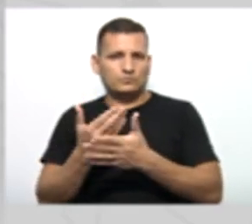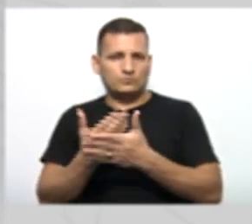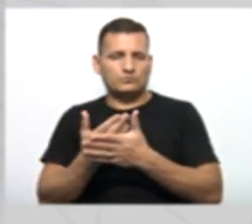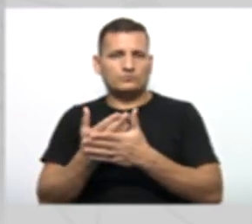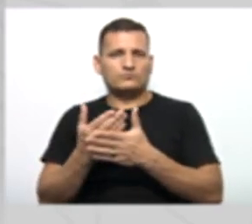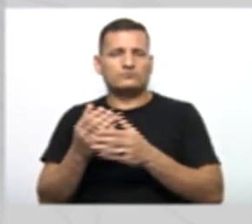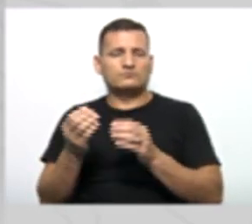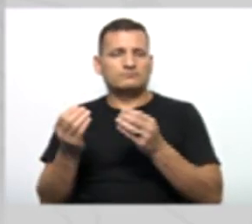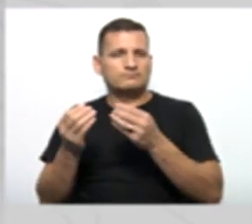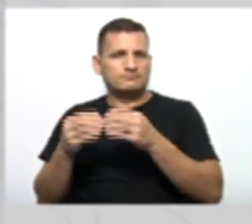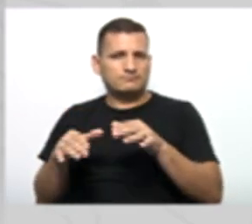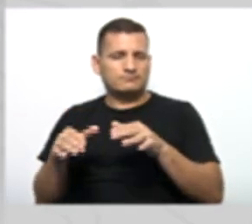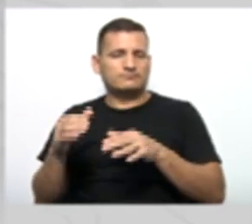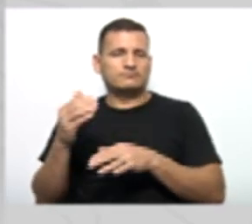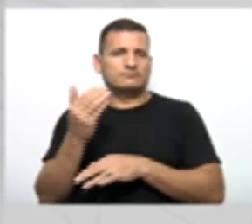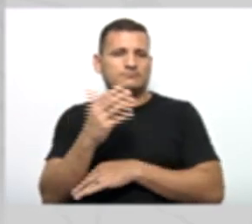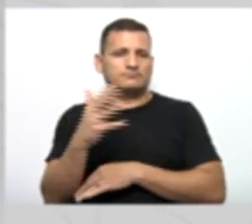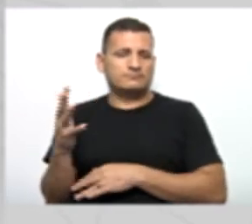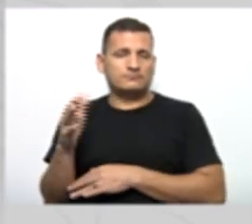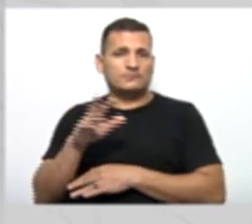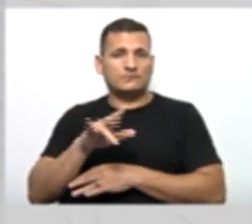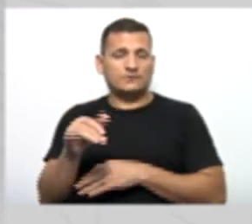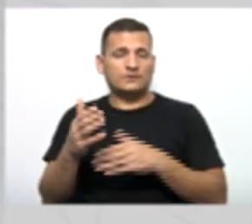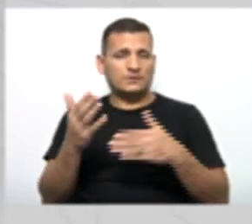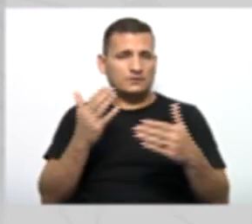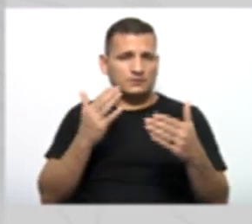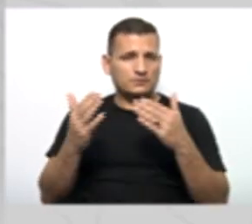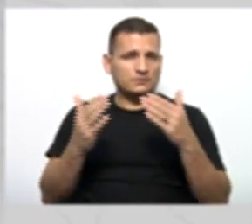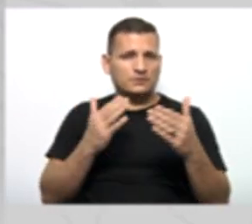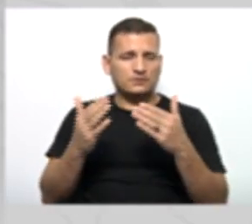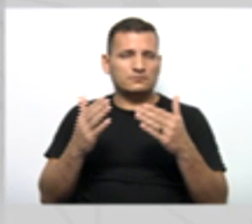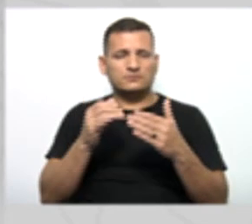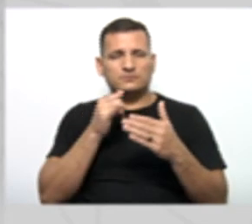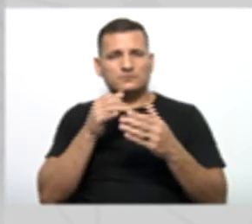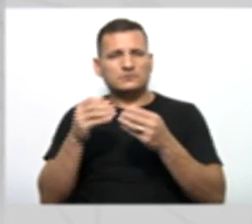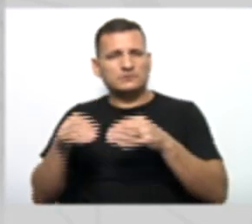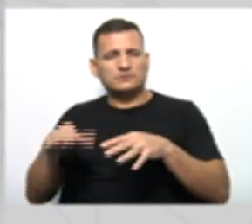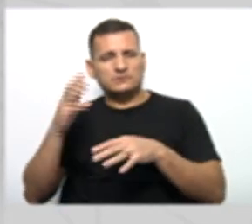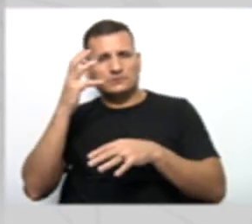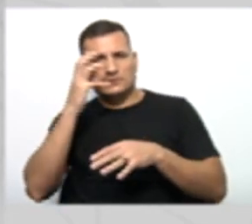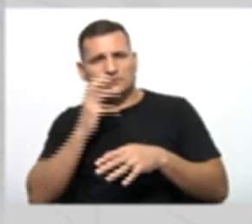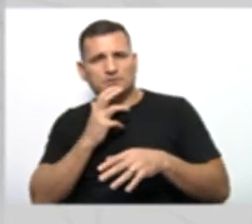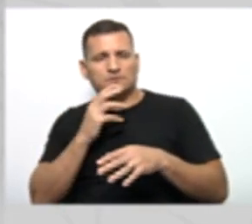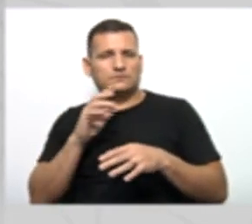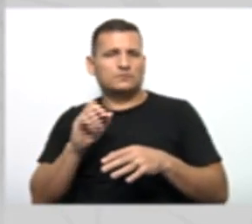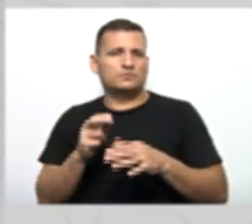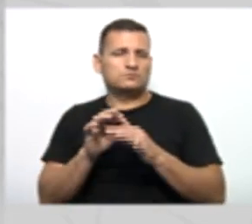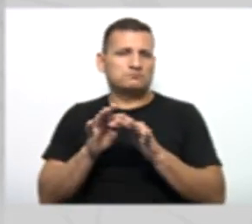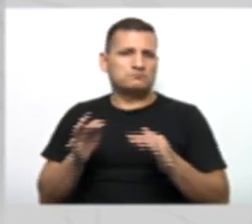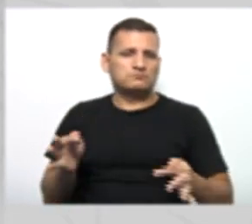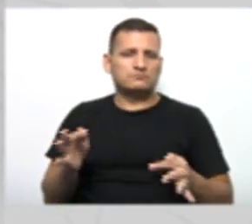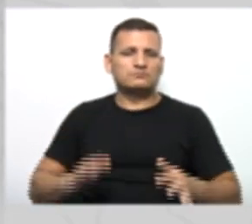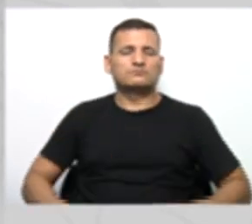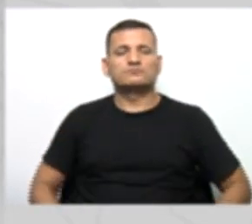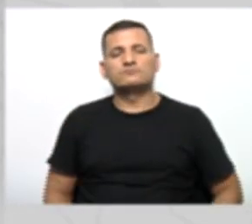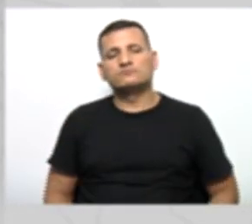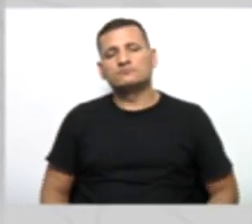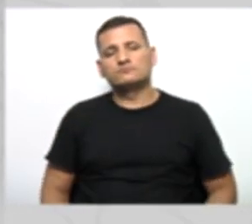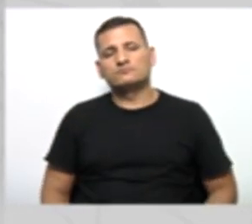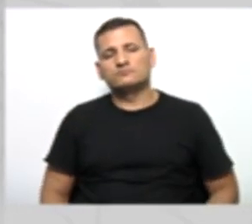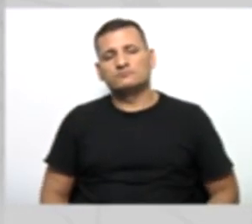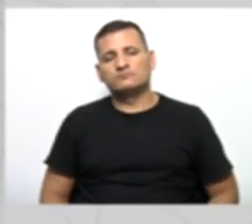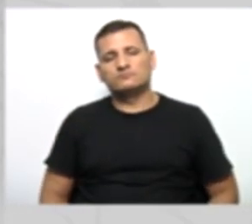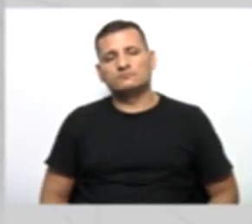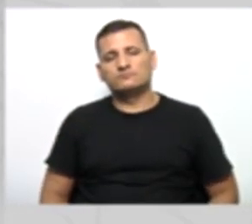Ambientais, e vai analisar o potencial do impacto desses projetos e as